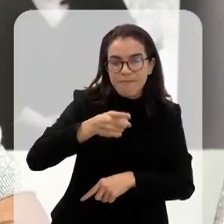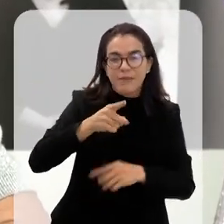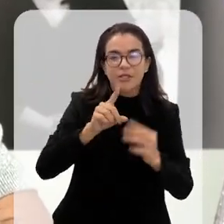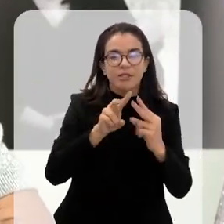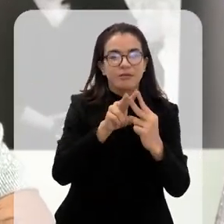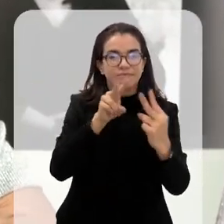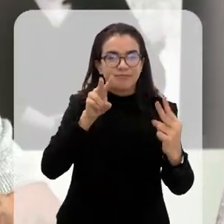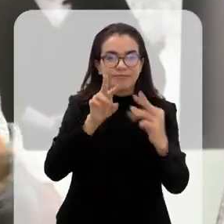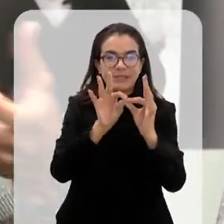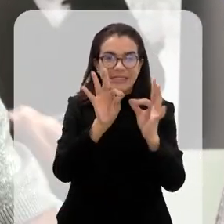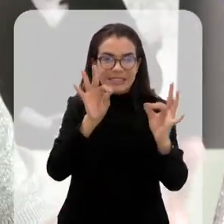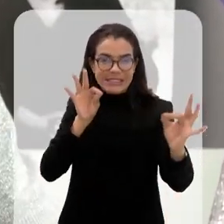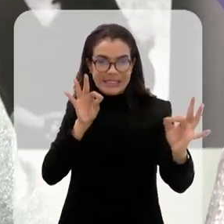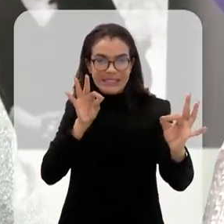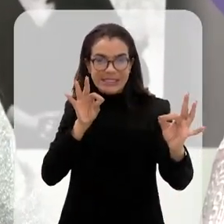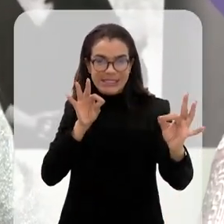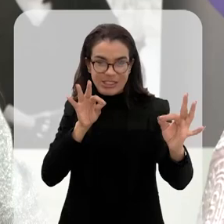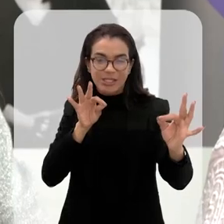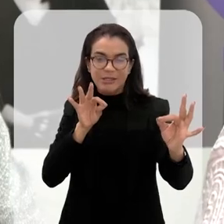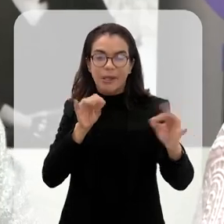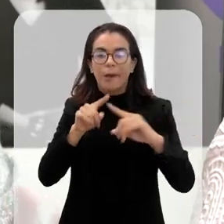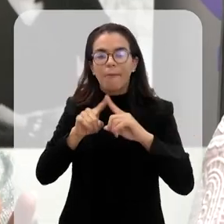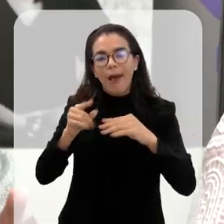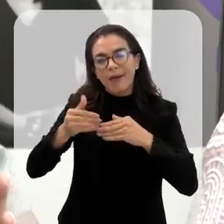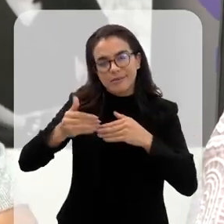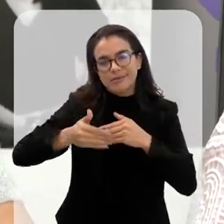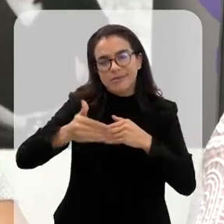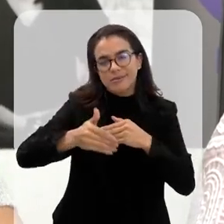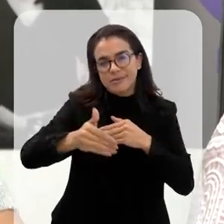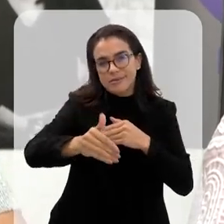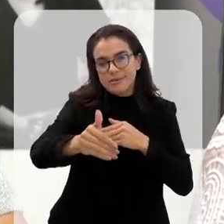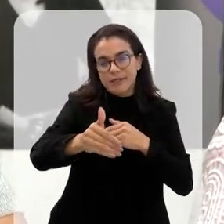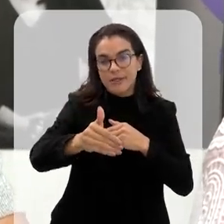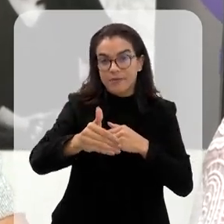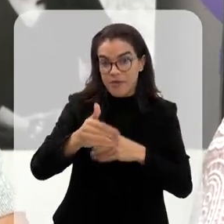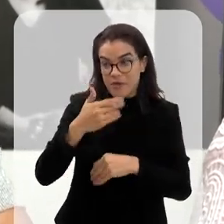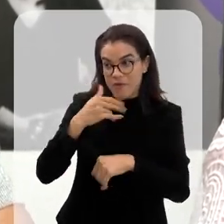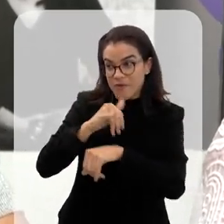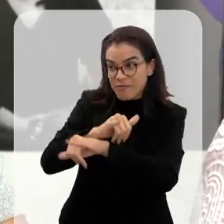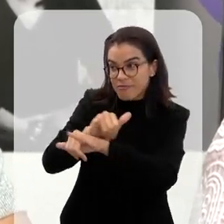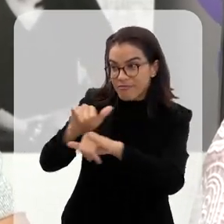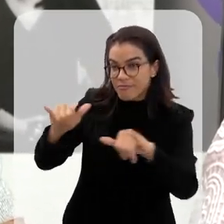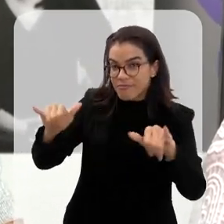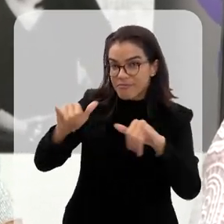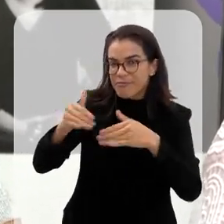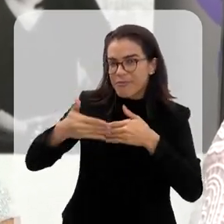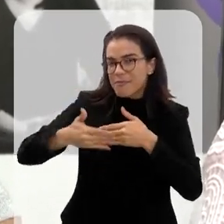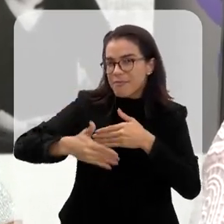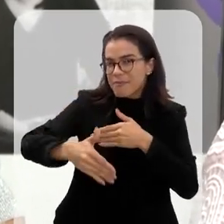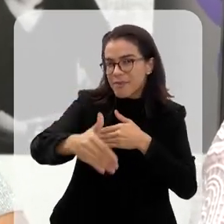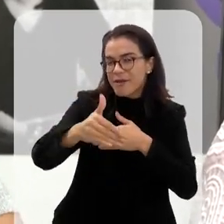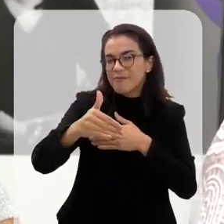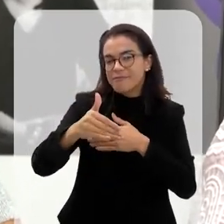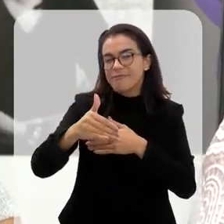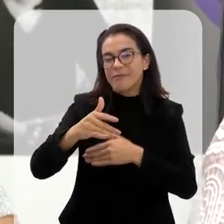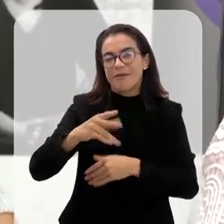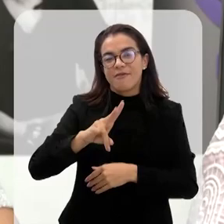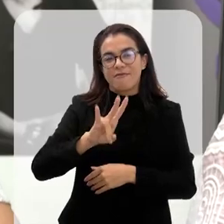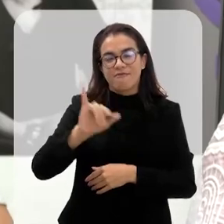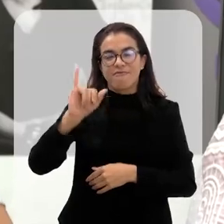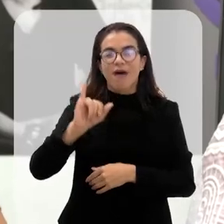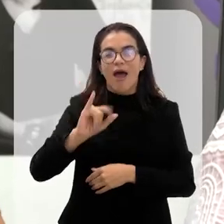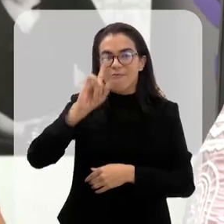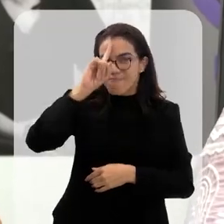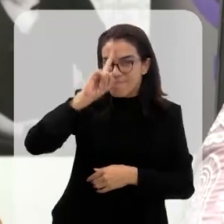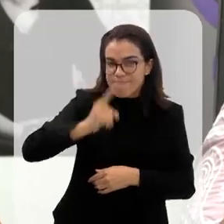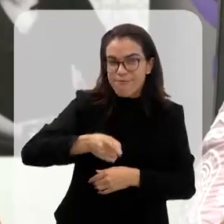protetiva automática. Mas em breve, vou dizer para as senhoras, muito em breve,